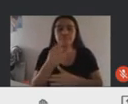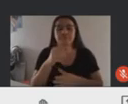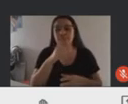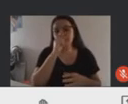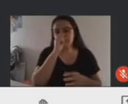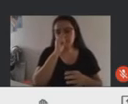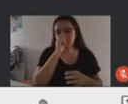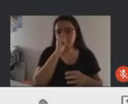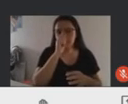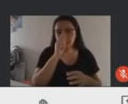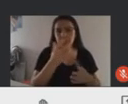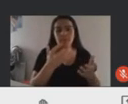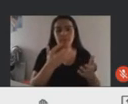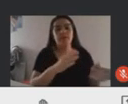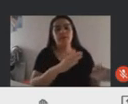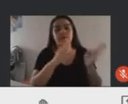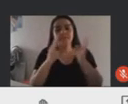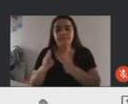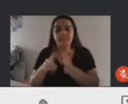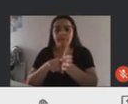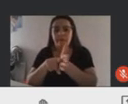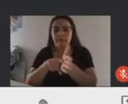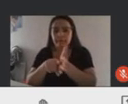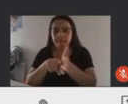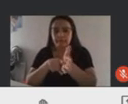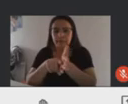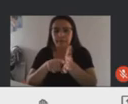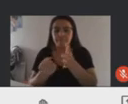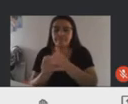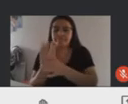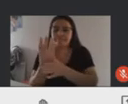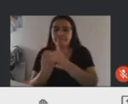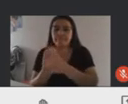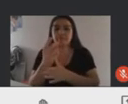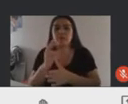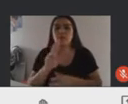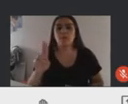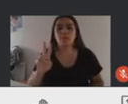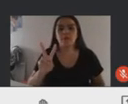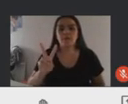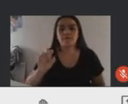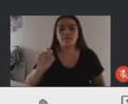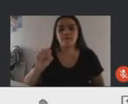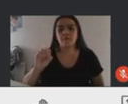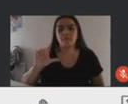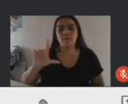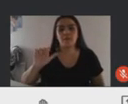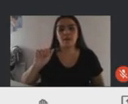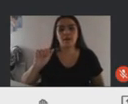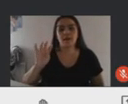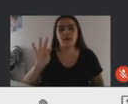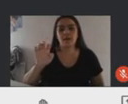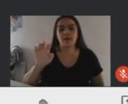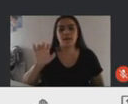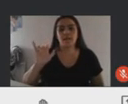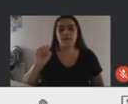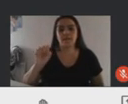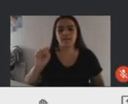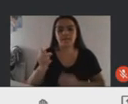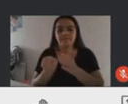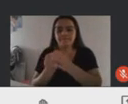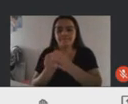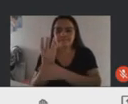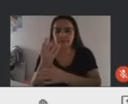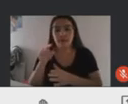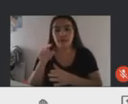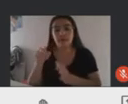elementos que nós queremos analisar. Então, essas espécies voláteis, a gente através de um fluxo de gás, nós mandamos